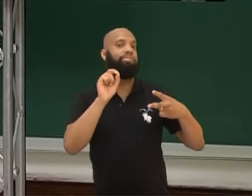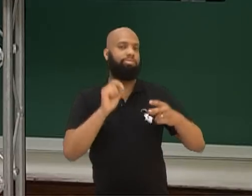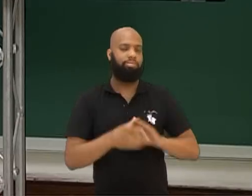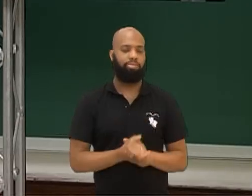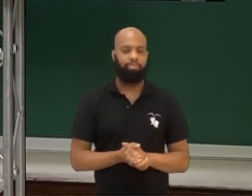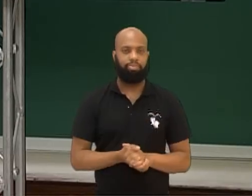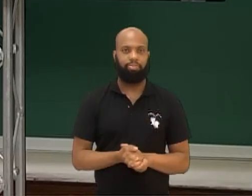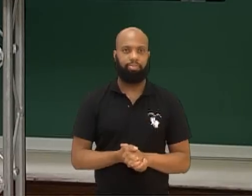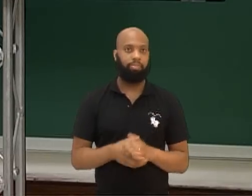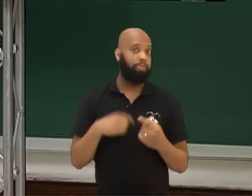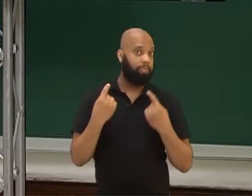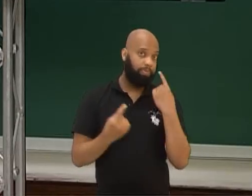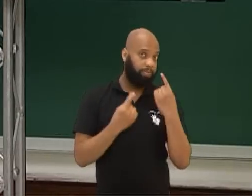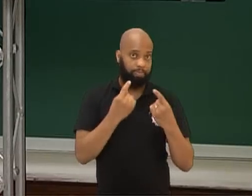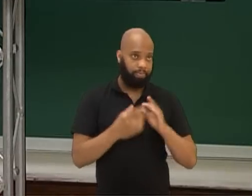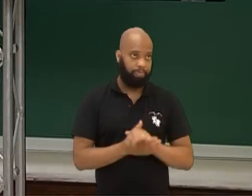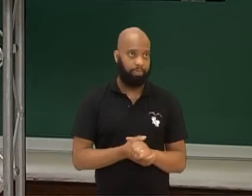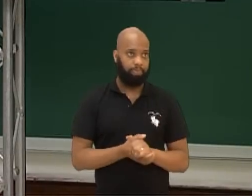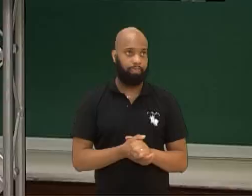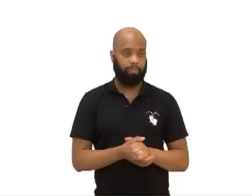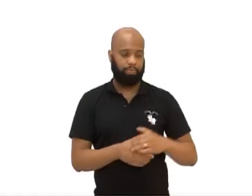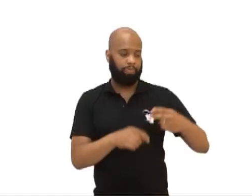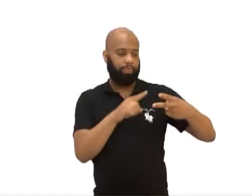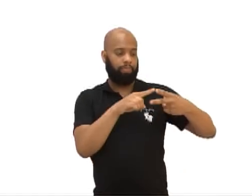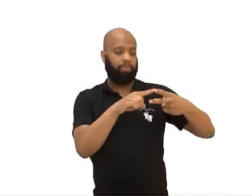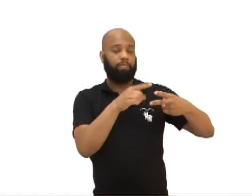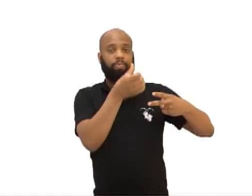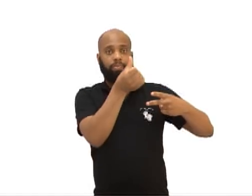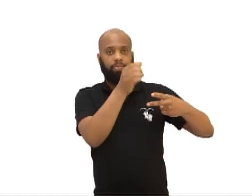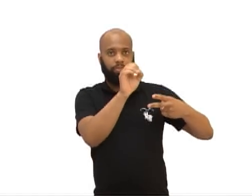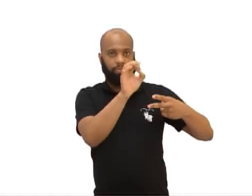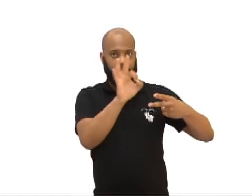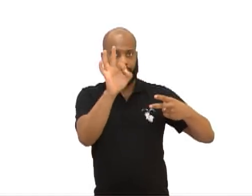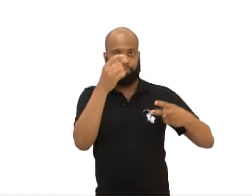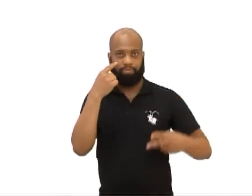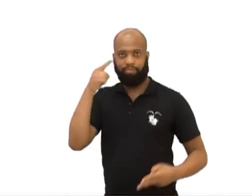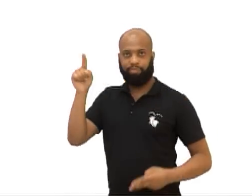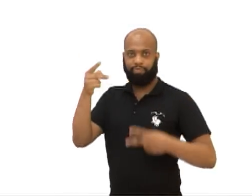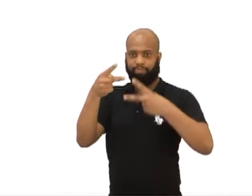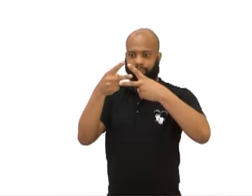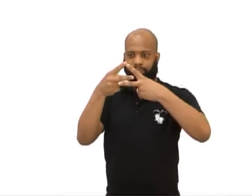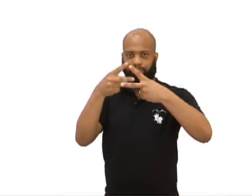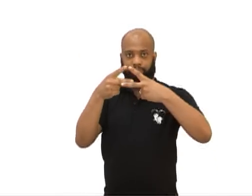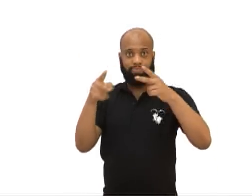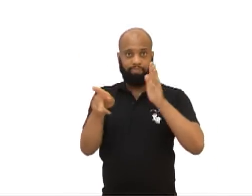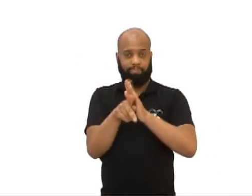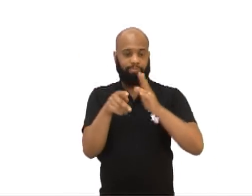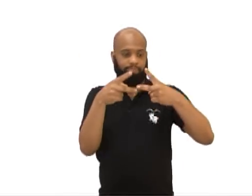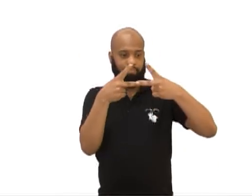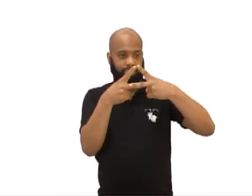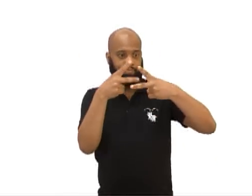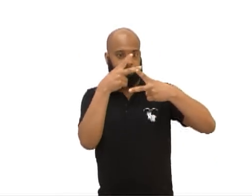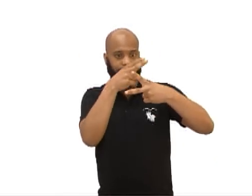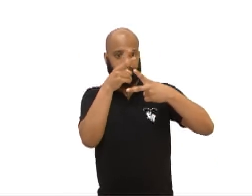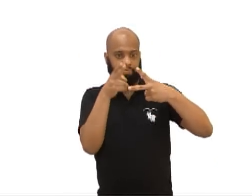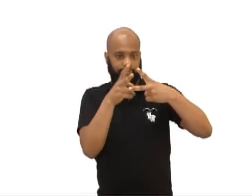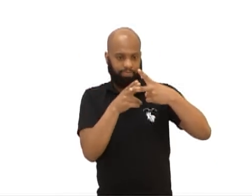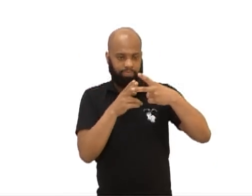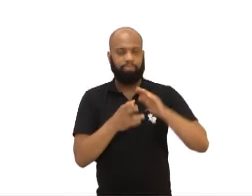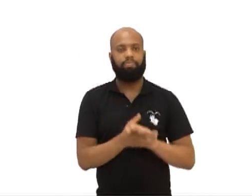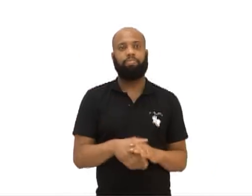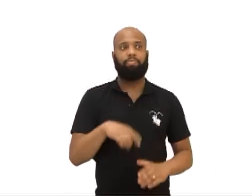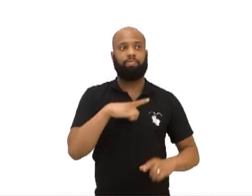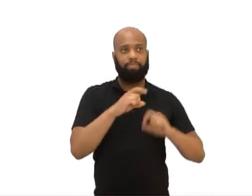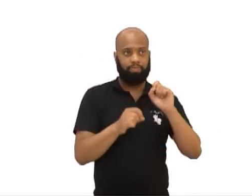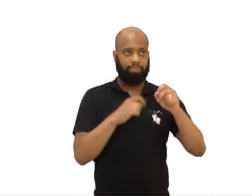diz. Então, qual que é a resposta certa? 60 graus. Olha o desenho aqui do triângulo equilátero. Então, o triângulo equilátero ele